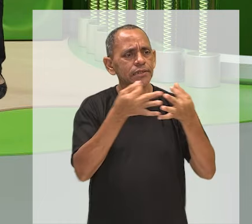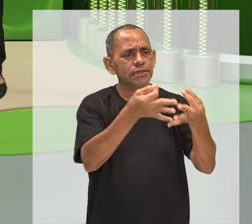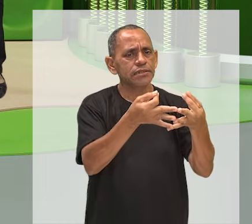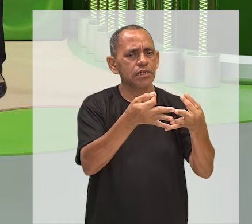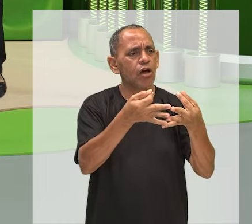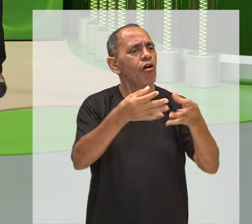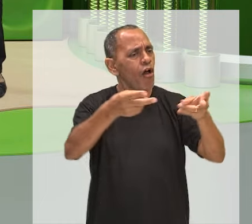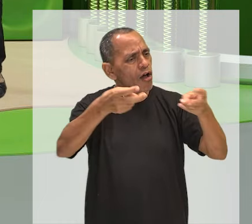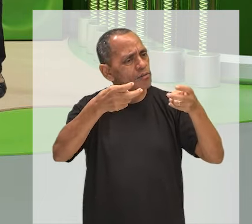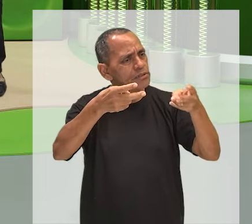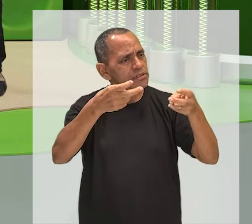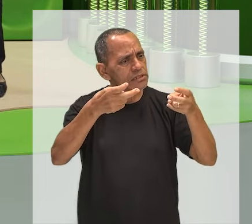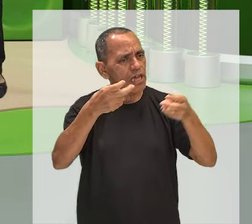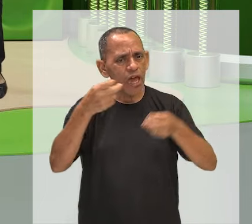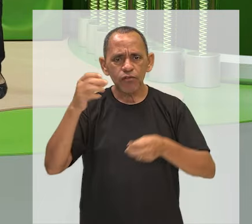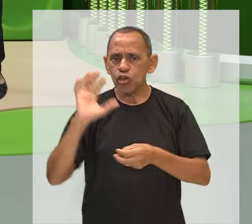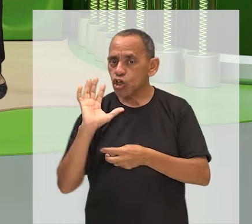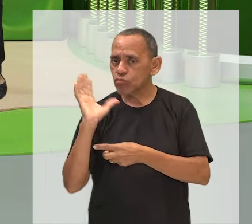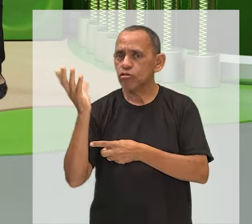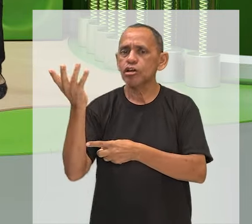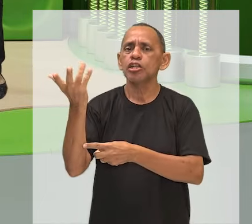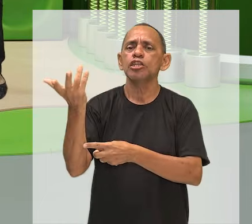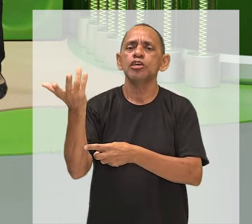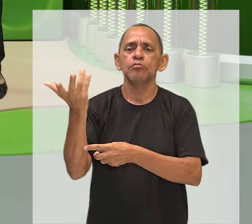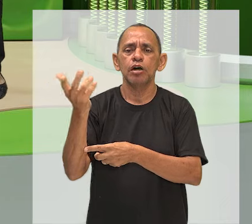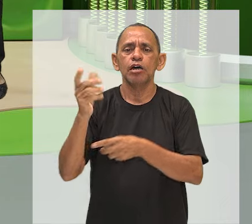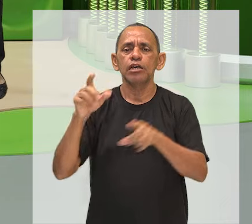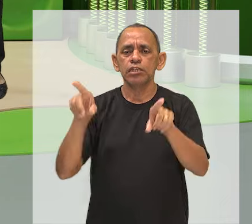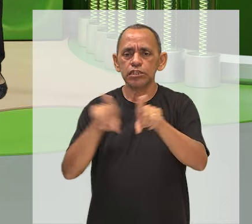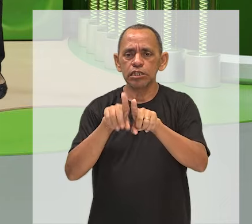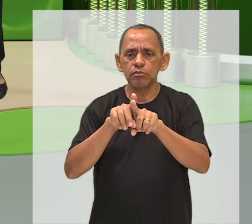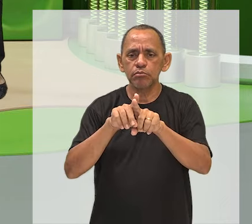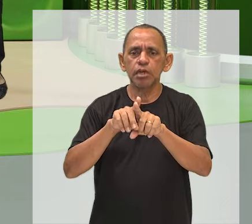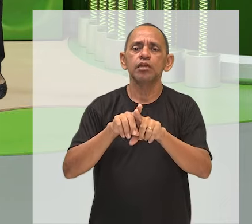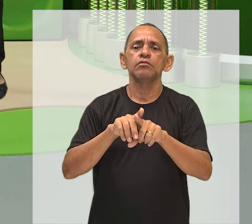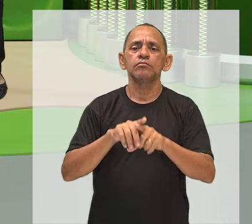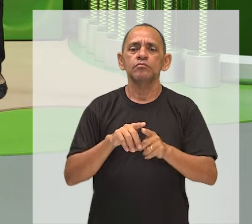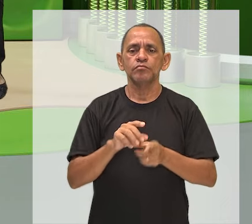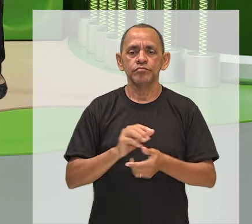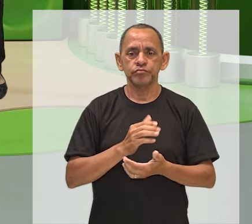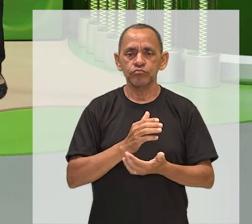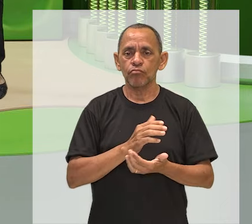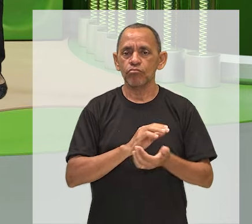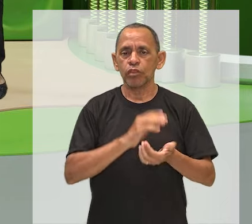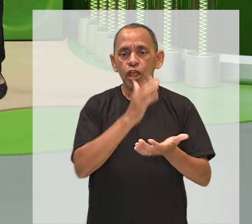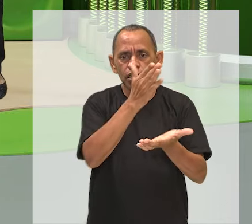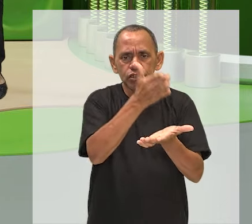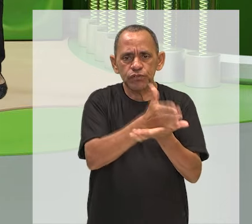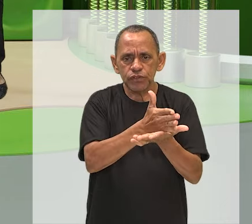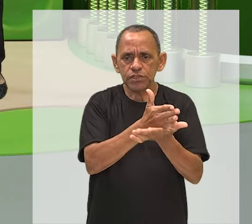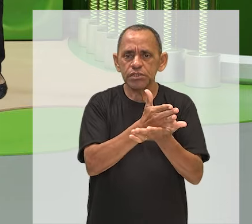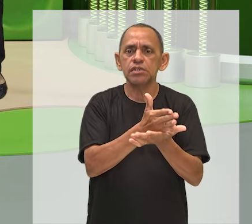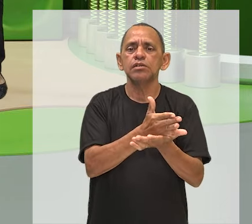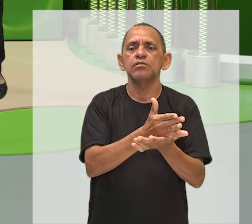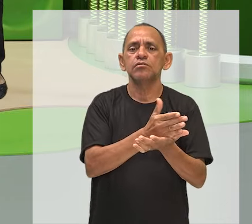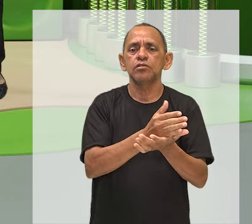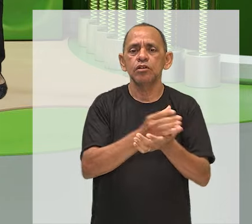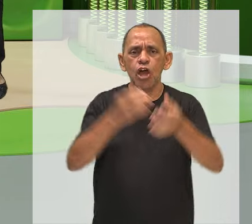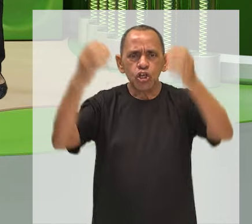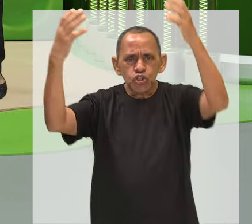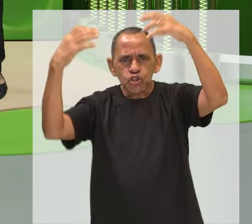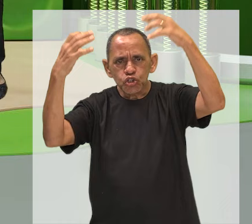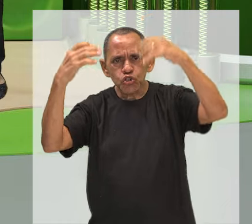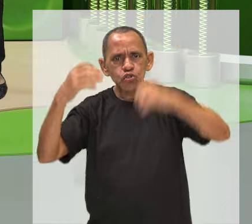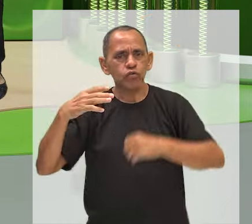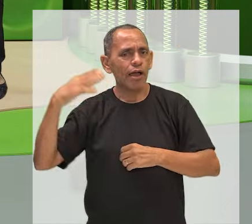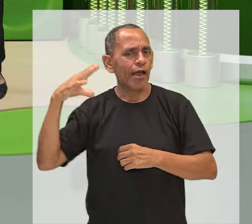para observar, né? Nós falamos de clima, falamos de tempo, percebemos que esse clima ele tem mudado, né, ao longo dos anos,